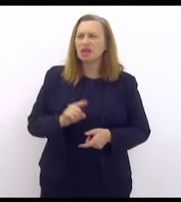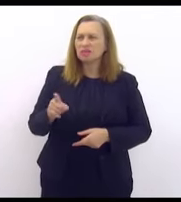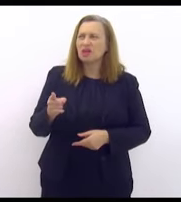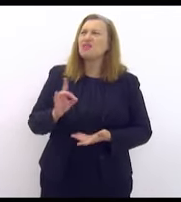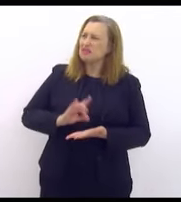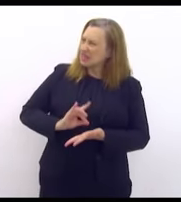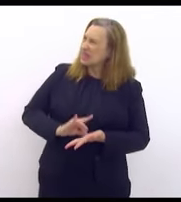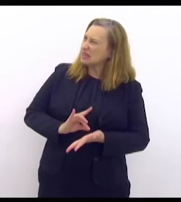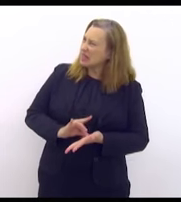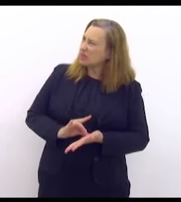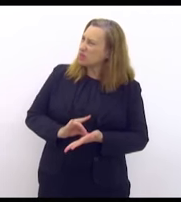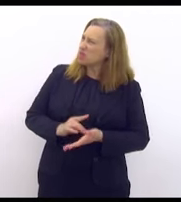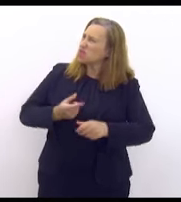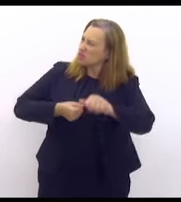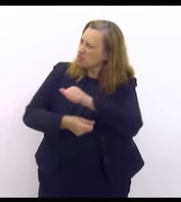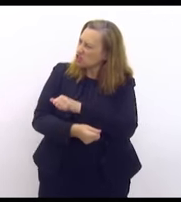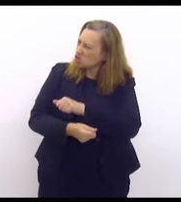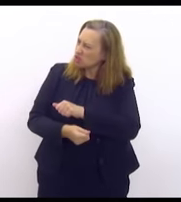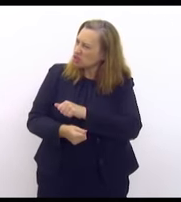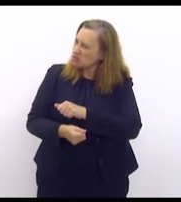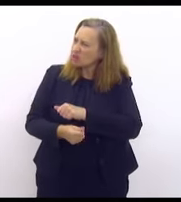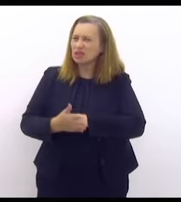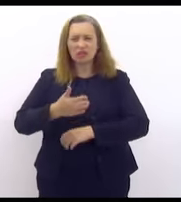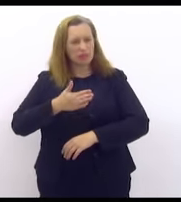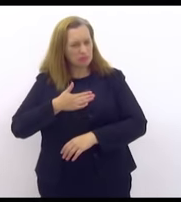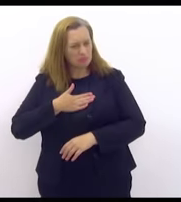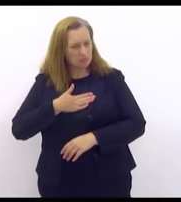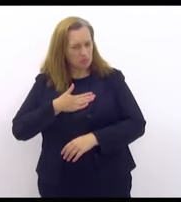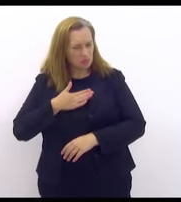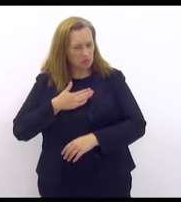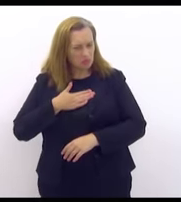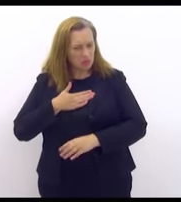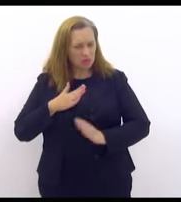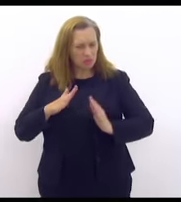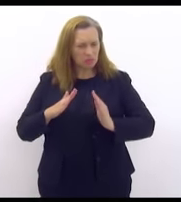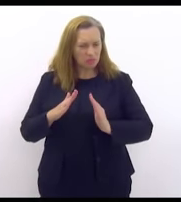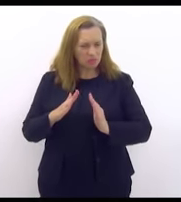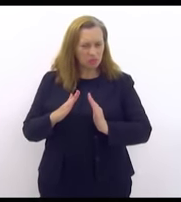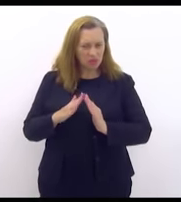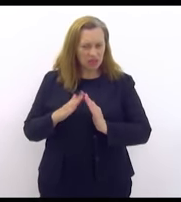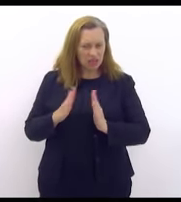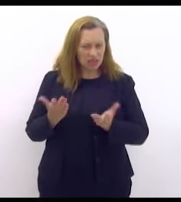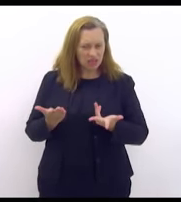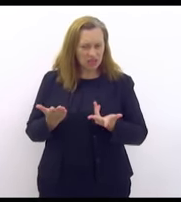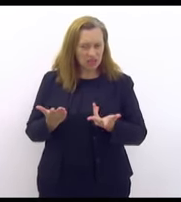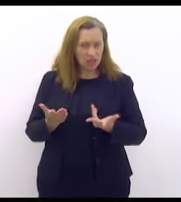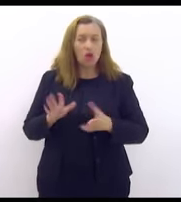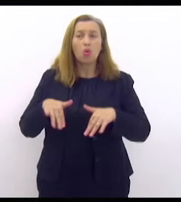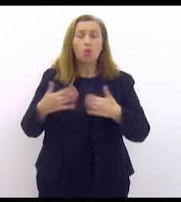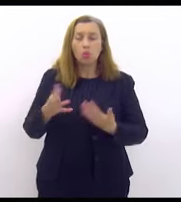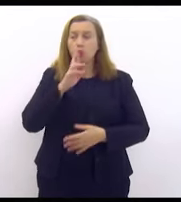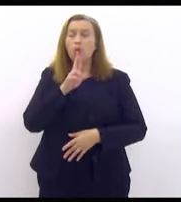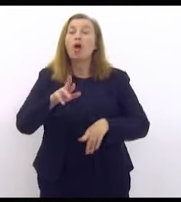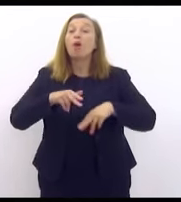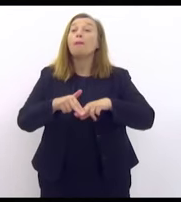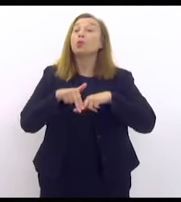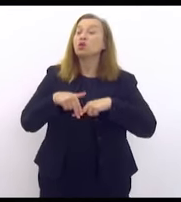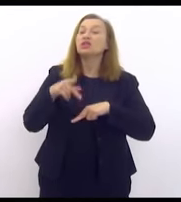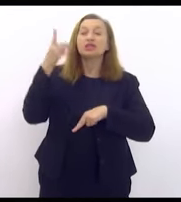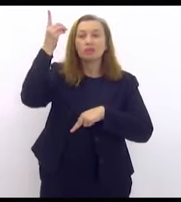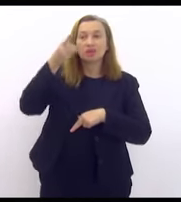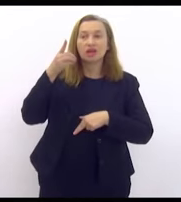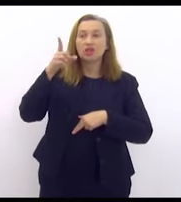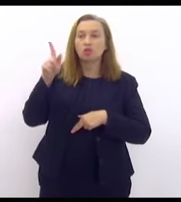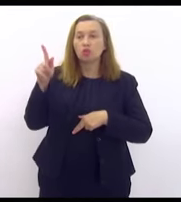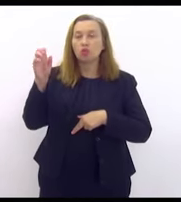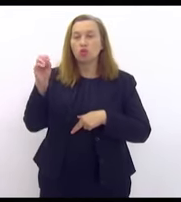investido realmente na minha região, pelo plano plurianual, teve algum tipo de investimento? Qual é o resultado disso? Por isso, deputado Cozolino, que o